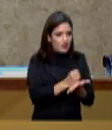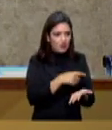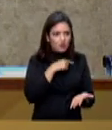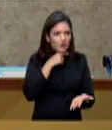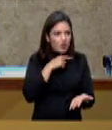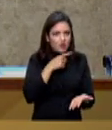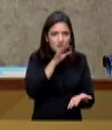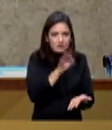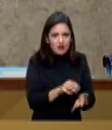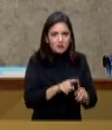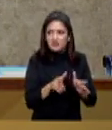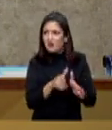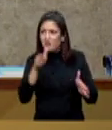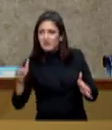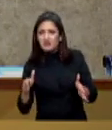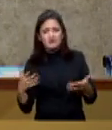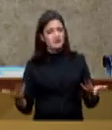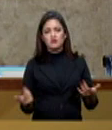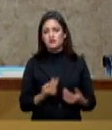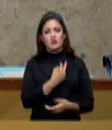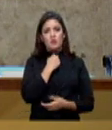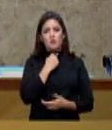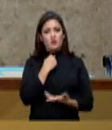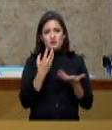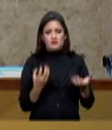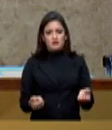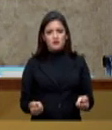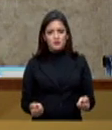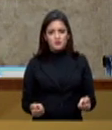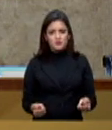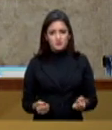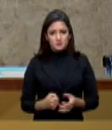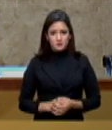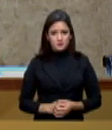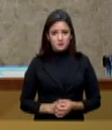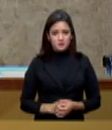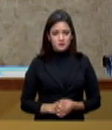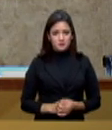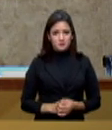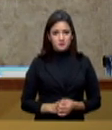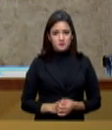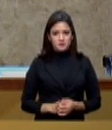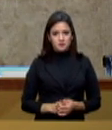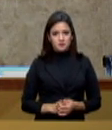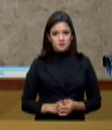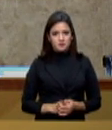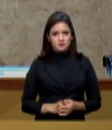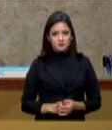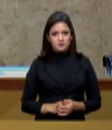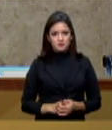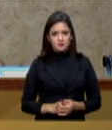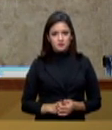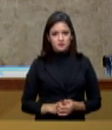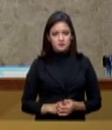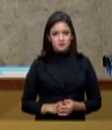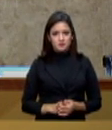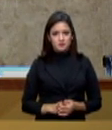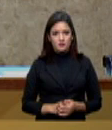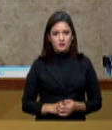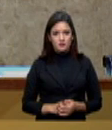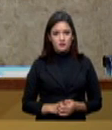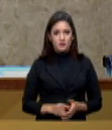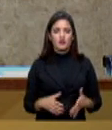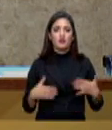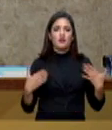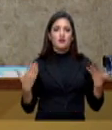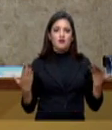que é uma pretensão e na Coliseu pela nossa corte bota